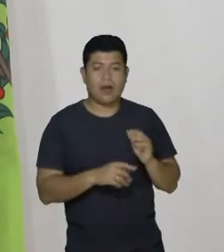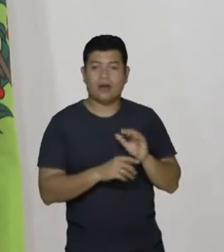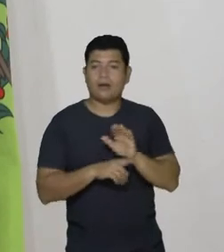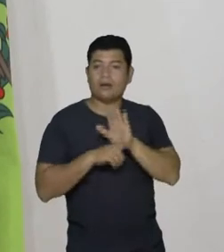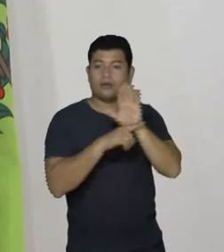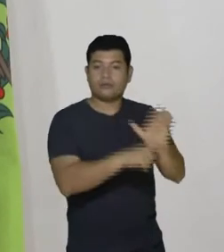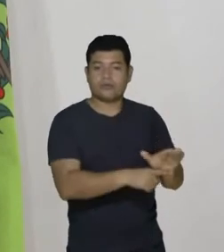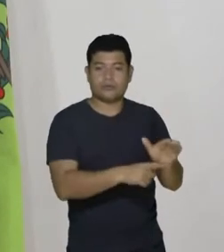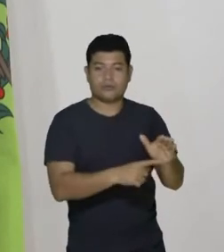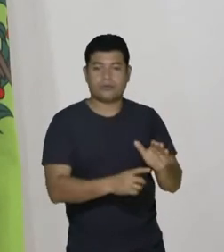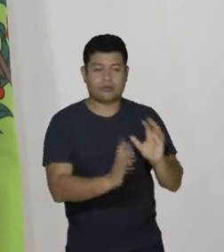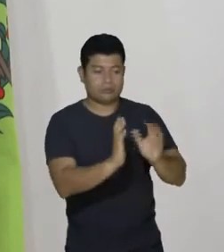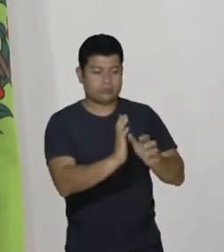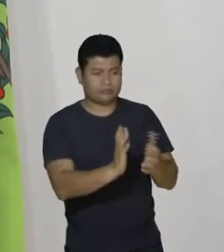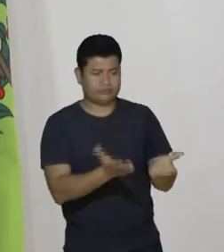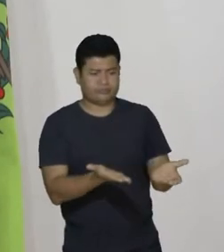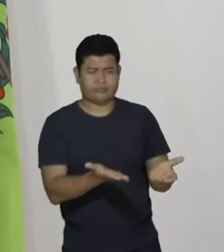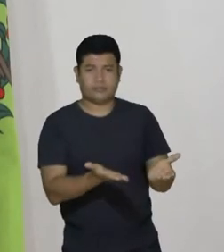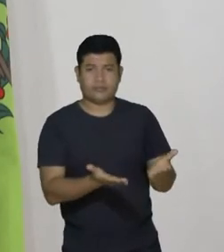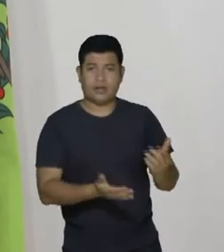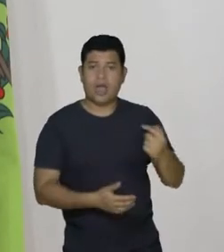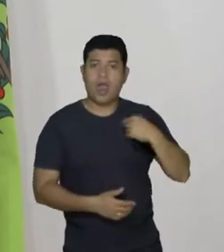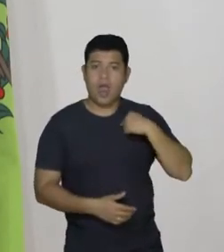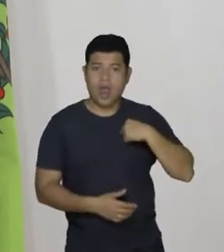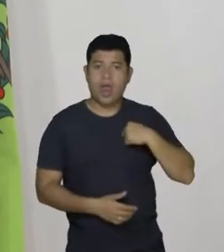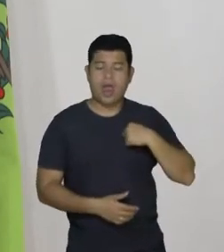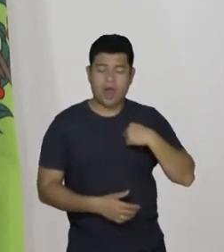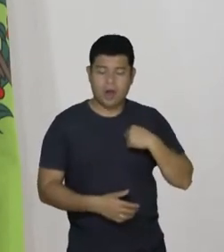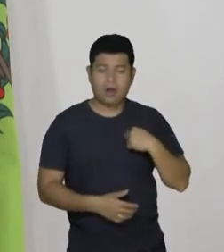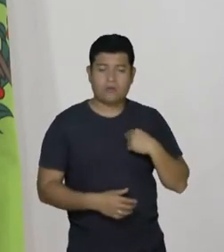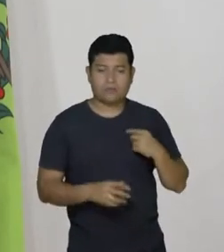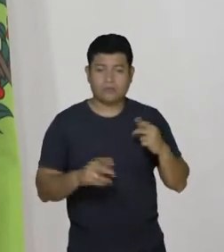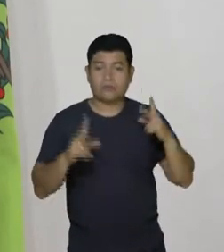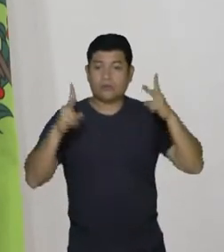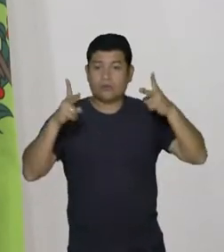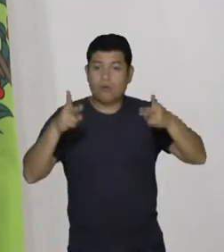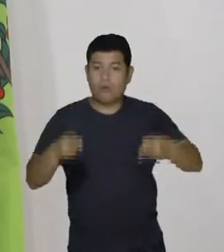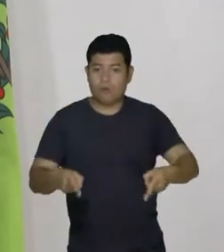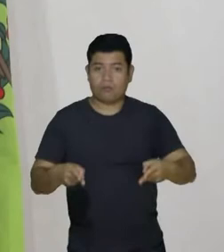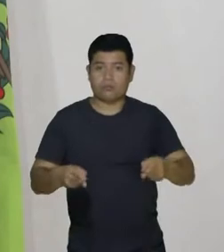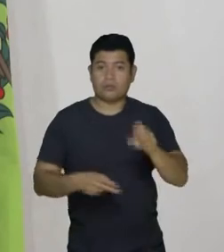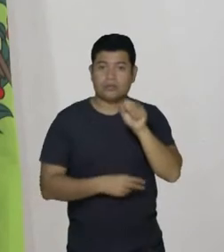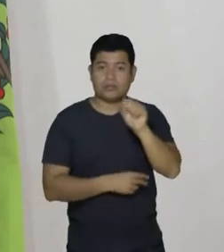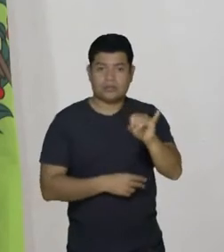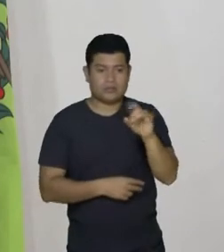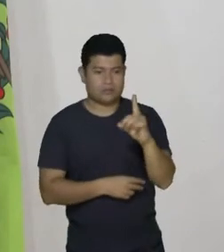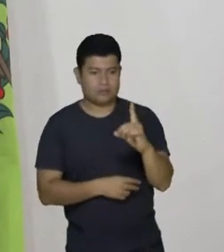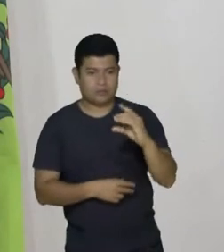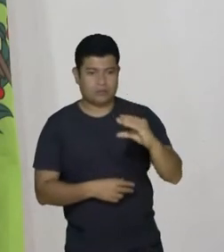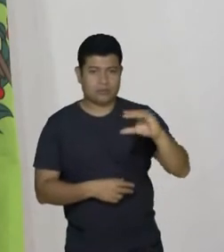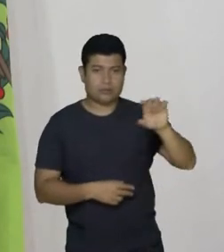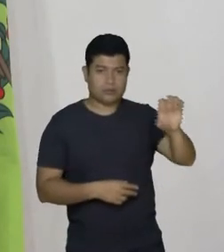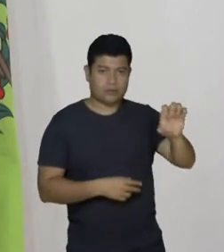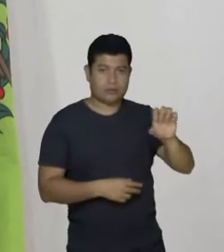a minha crítica seria a mesma se o diretório acadêmico fosse fazer para